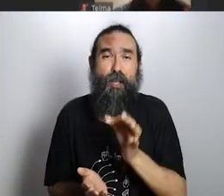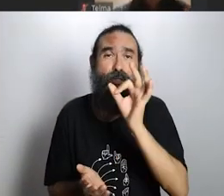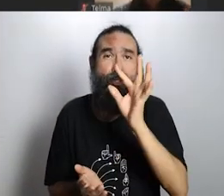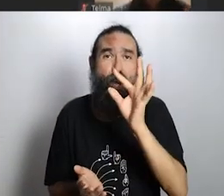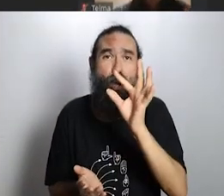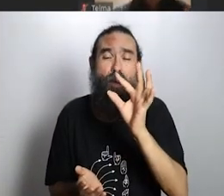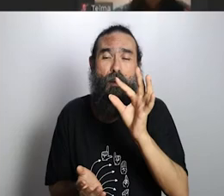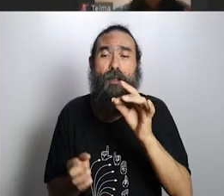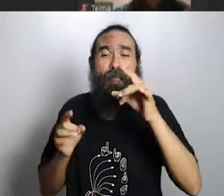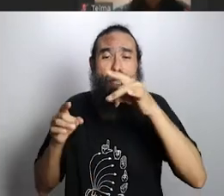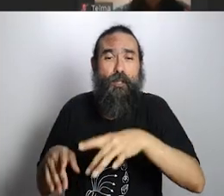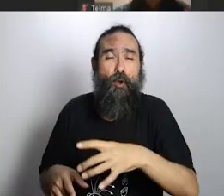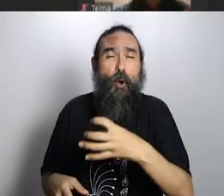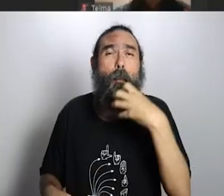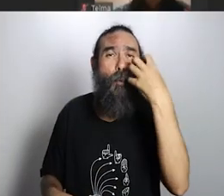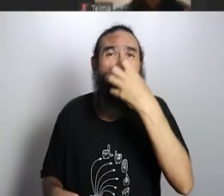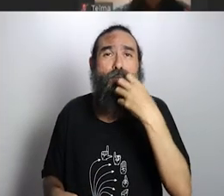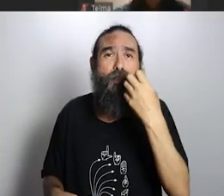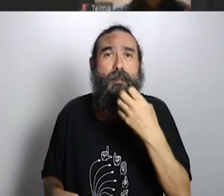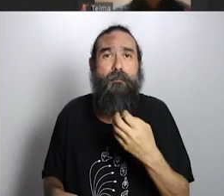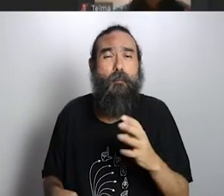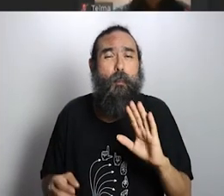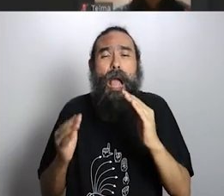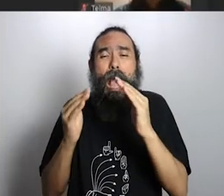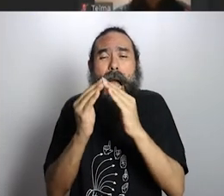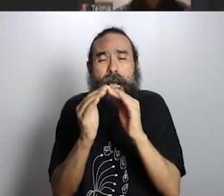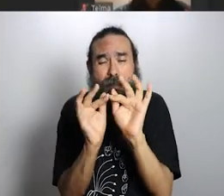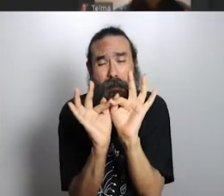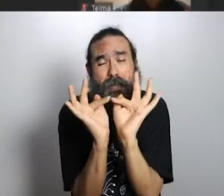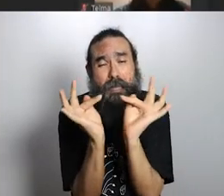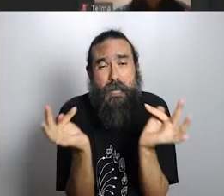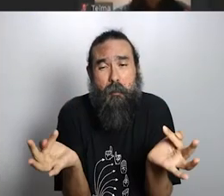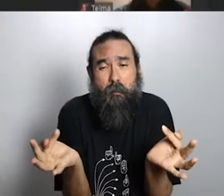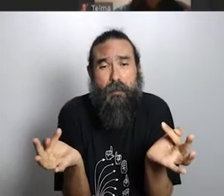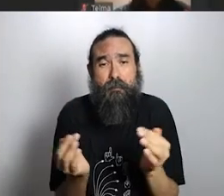deixou, a casinha de taipa, não deixou...